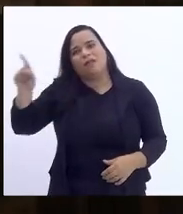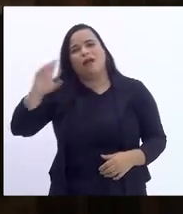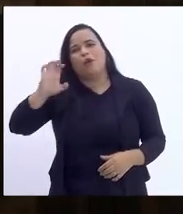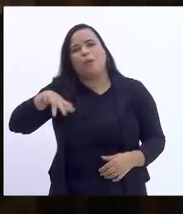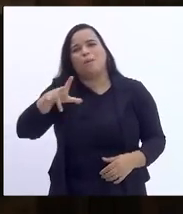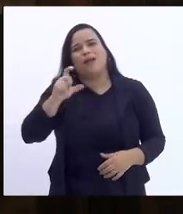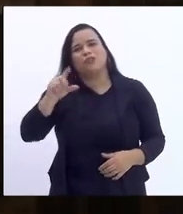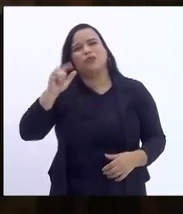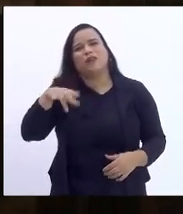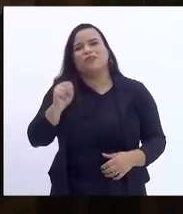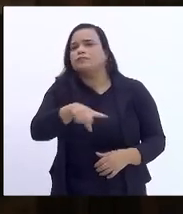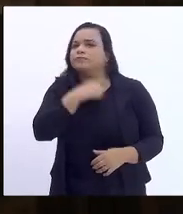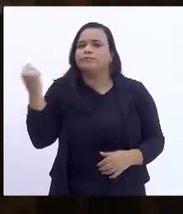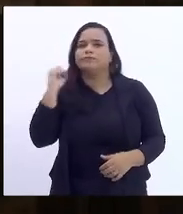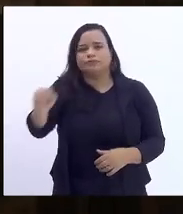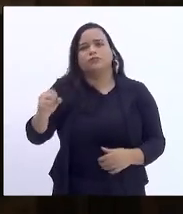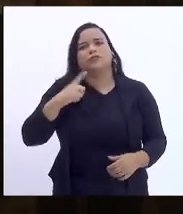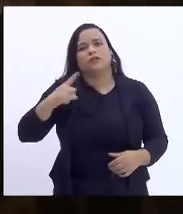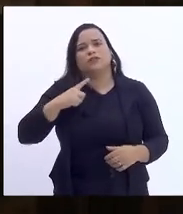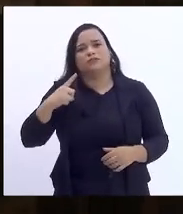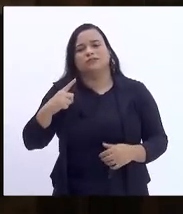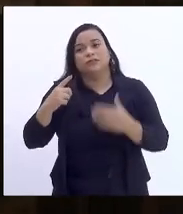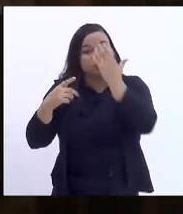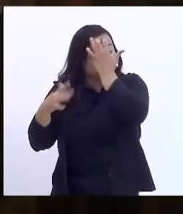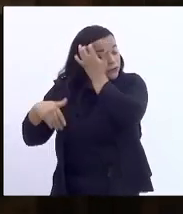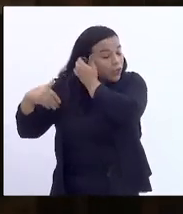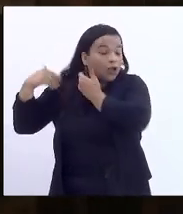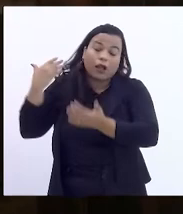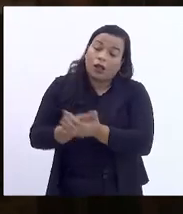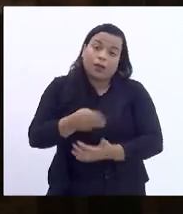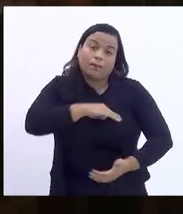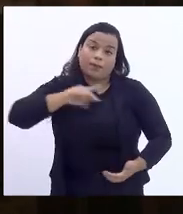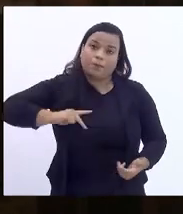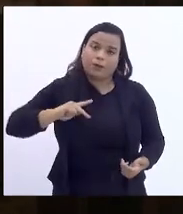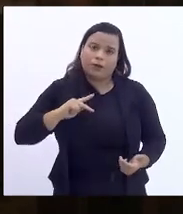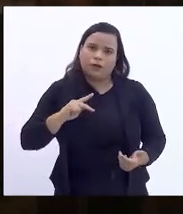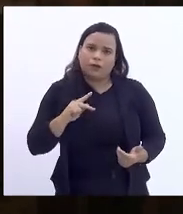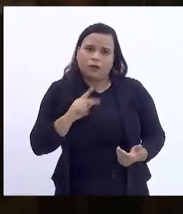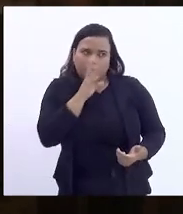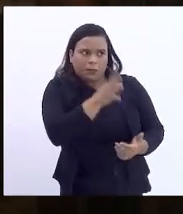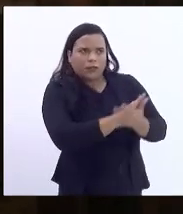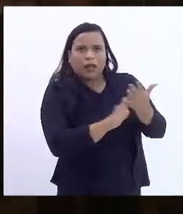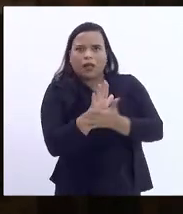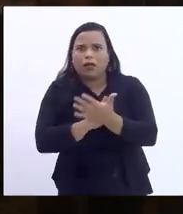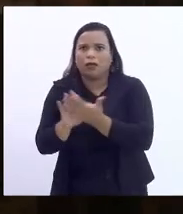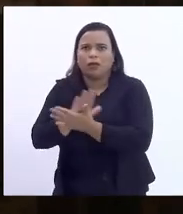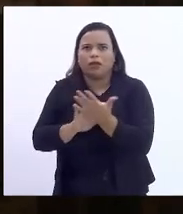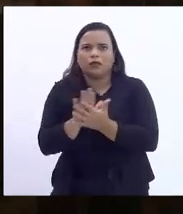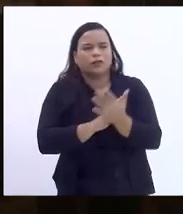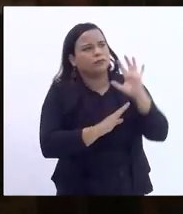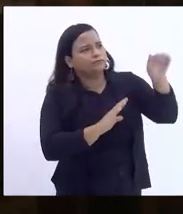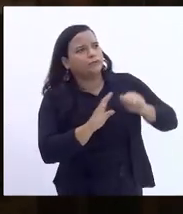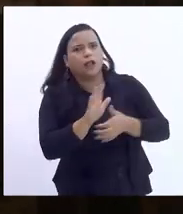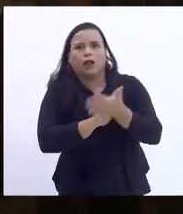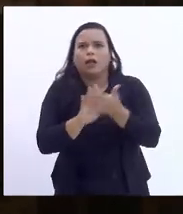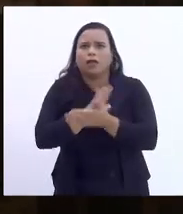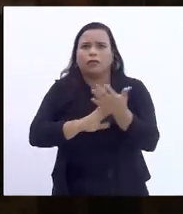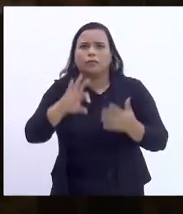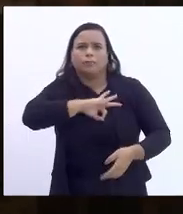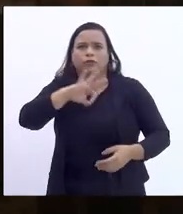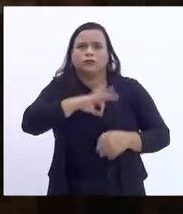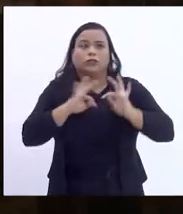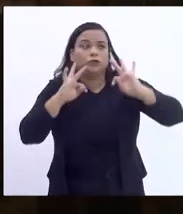e até hoje um ano depois do Ministério Público ainda não iniciou nenhum dos policiais que participaram da ação por homicídio